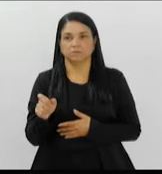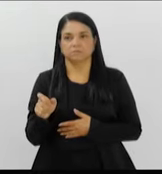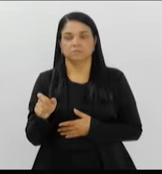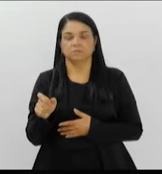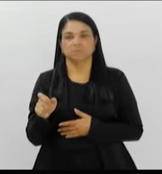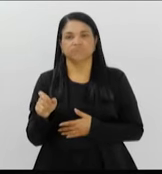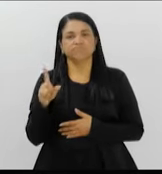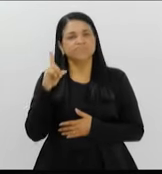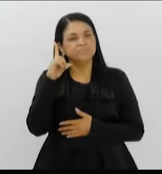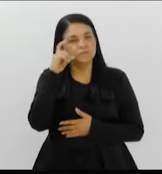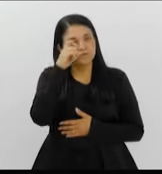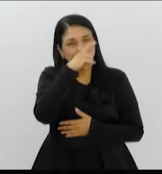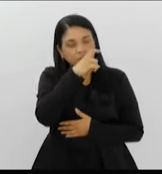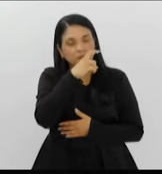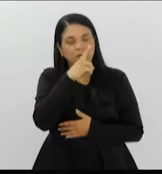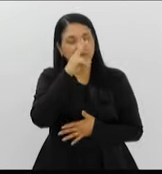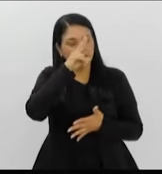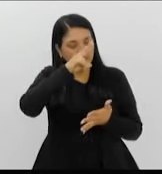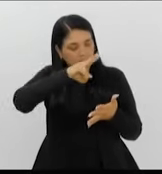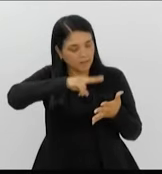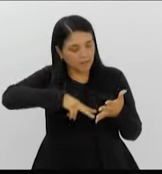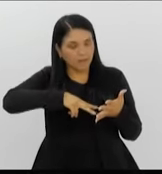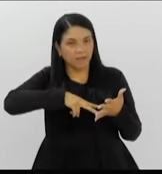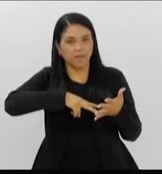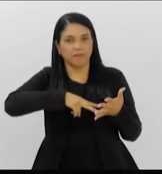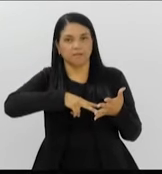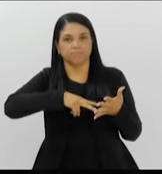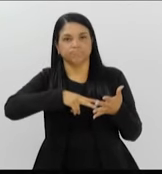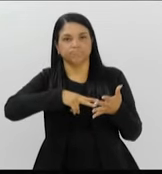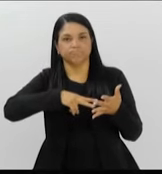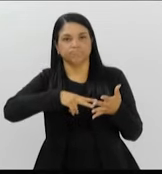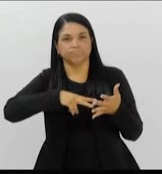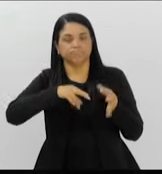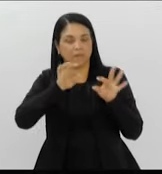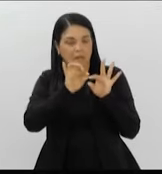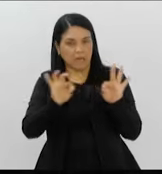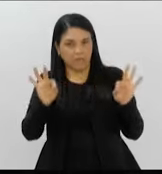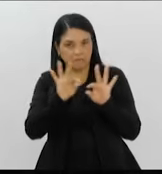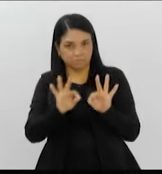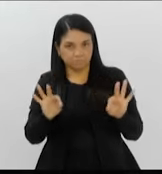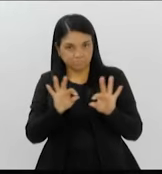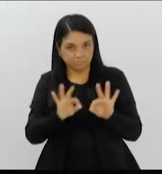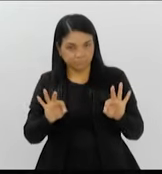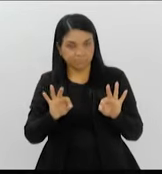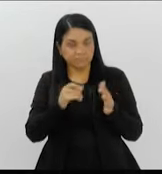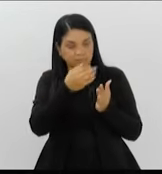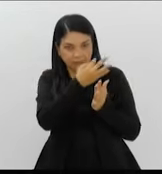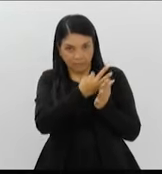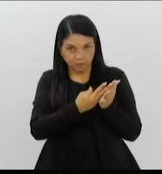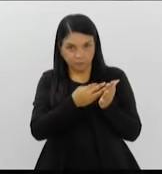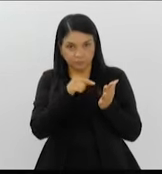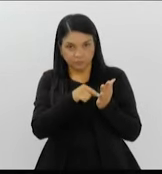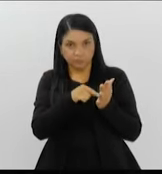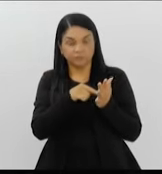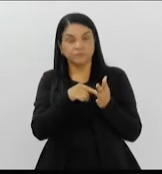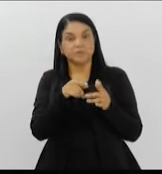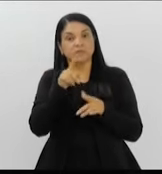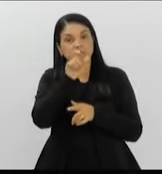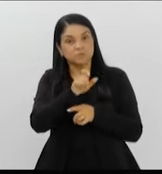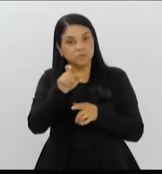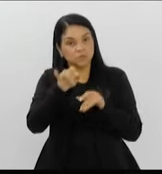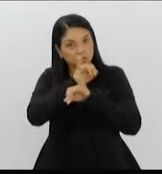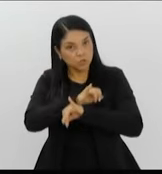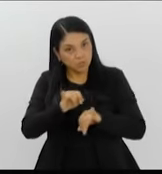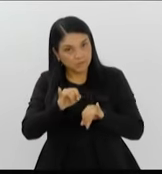têm dificuldade de ler meia dúzia de linhas. As pessoas que noticiam